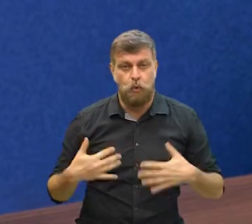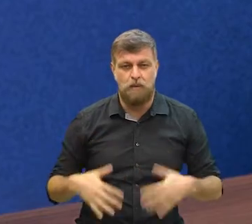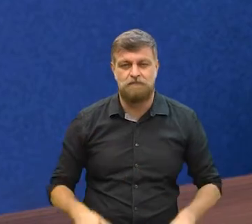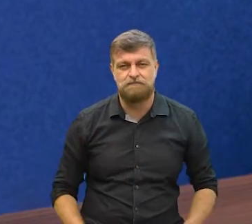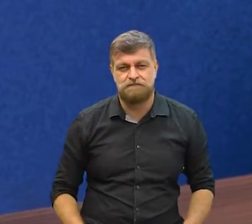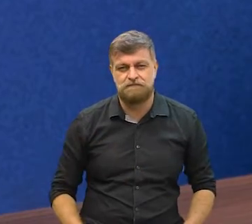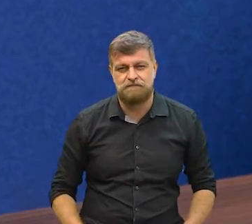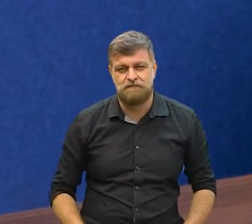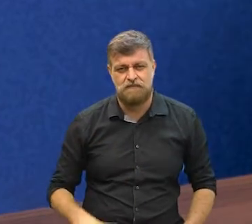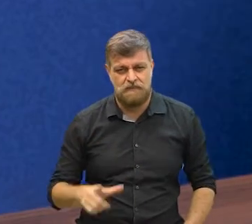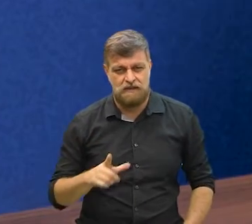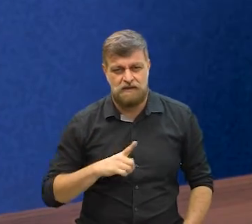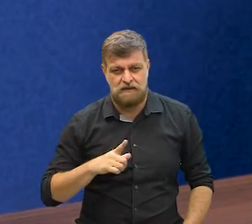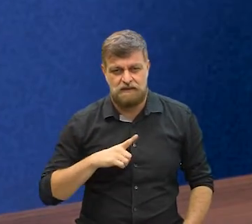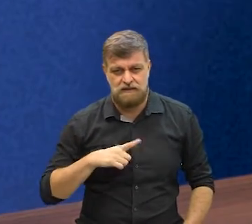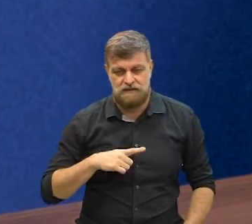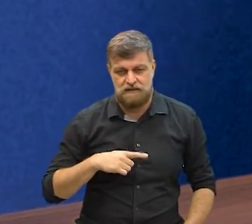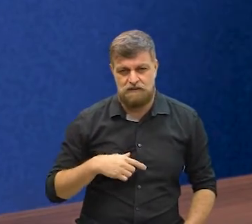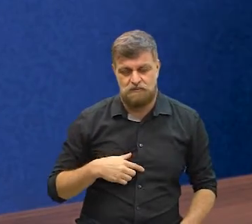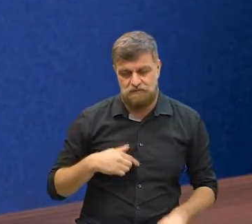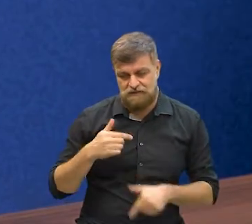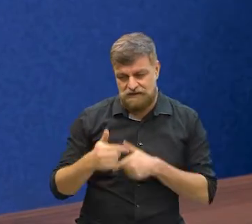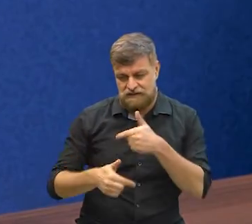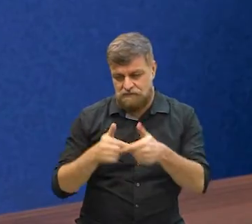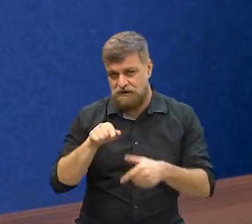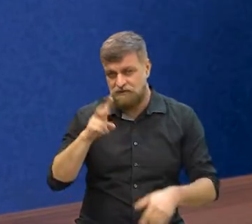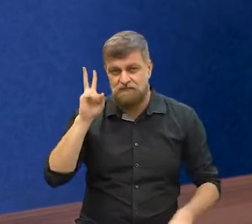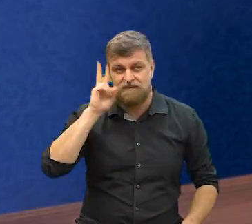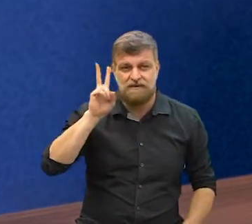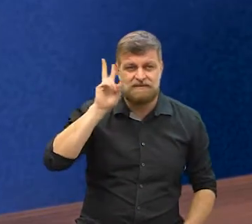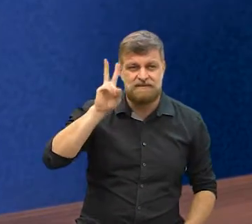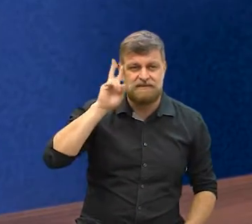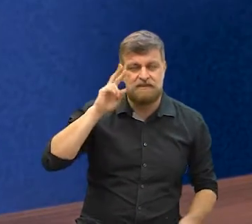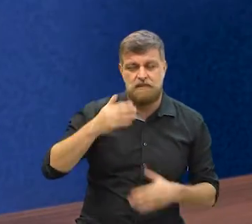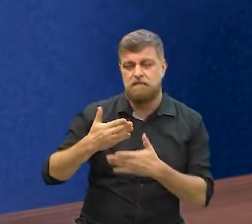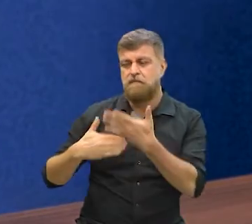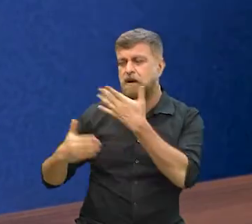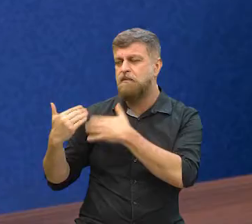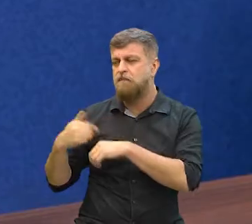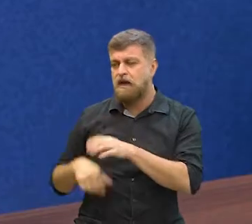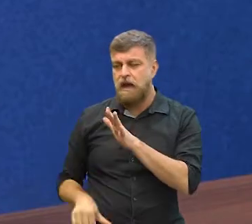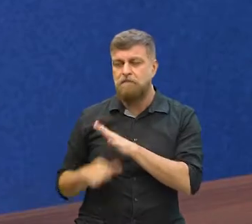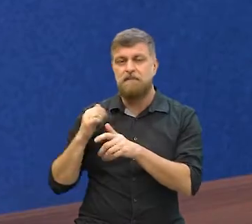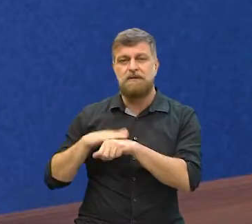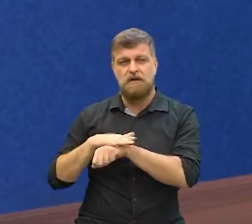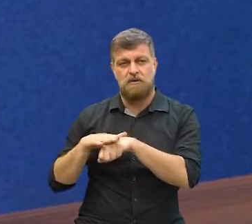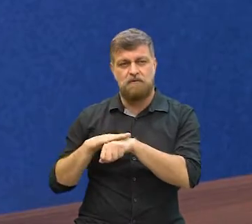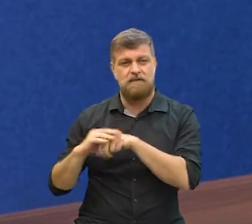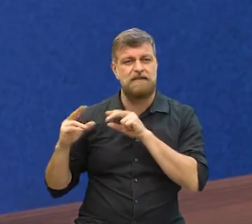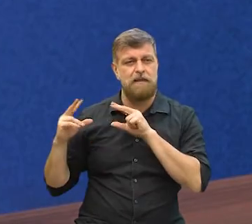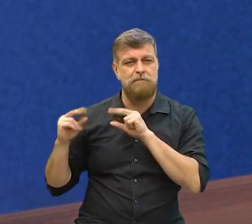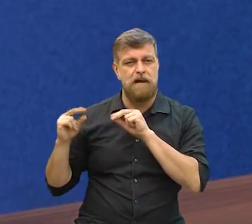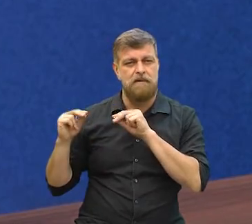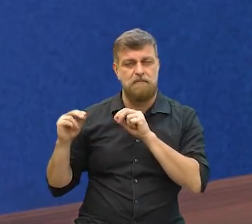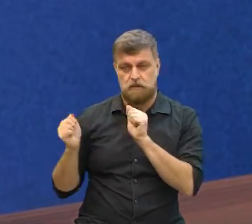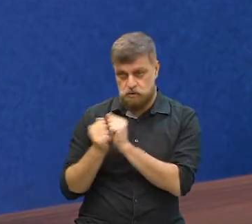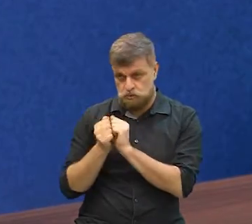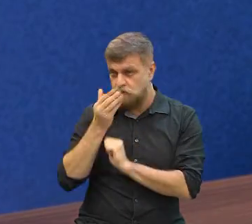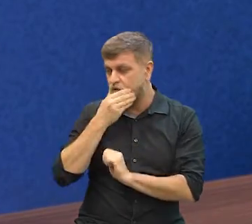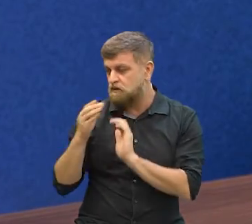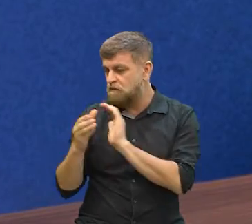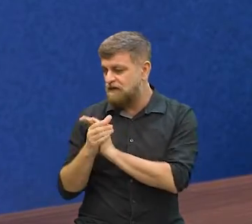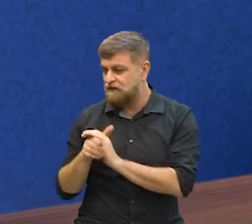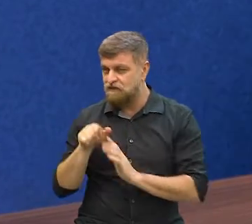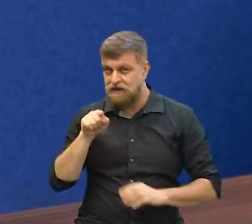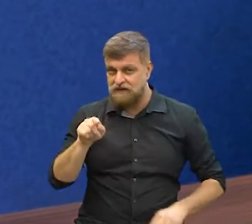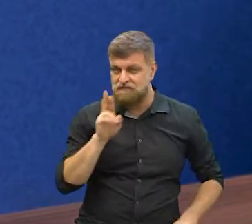gente fala em ter um negócio dessa forma, quando você lembra ainda daquela primeira conversa com o Rodrigo